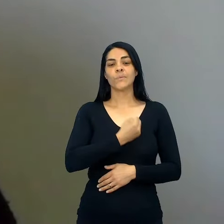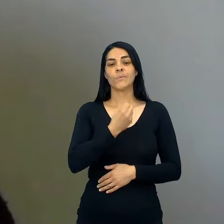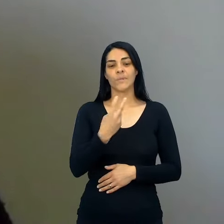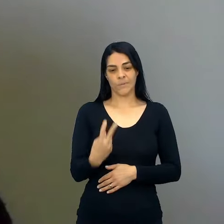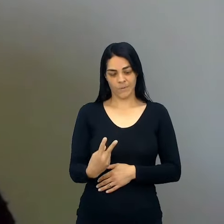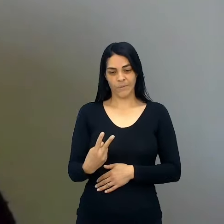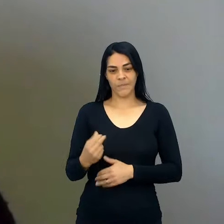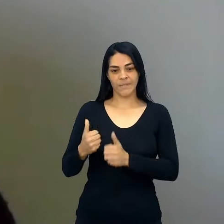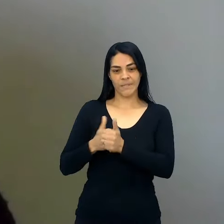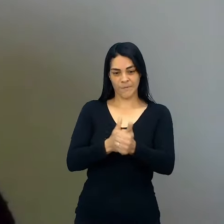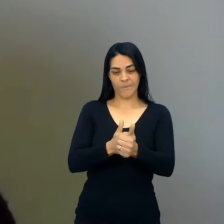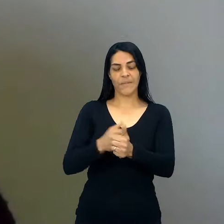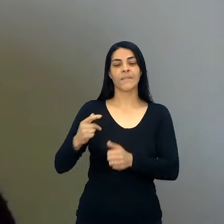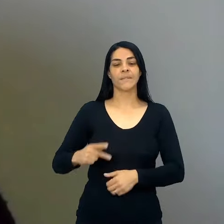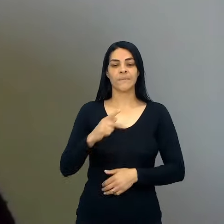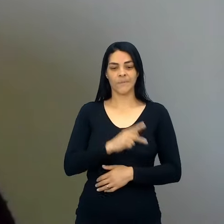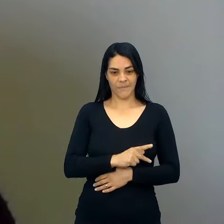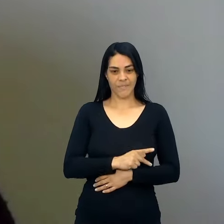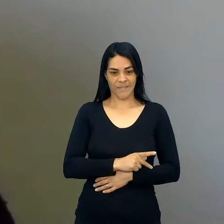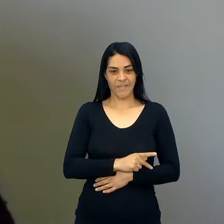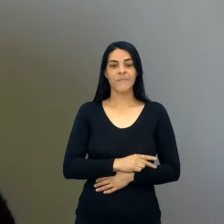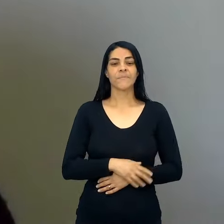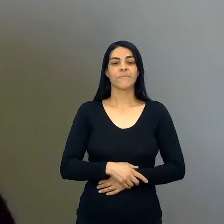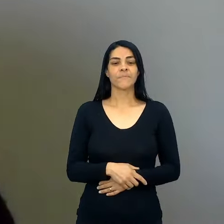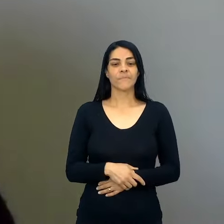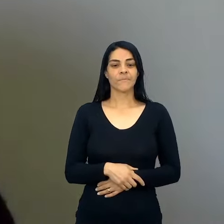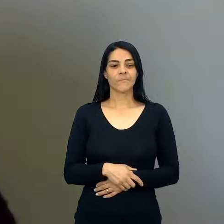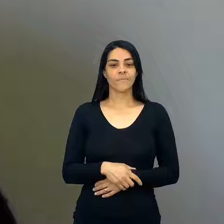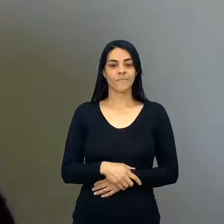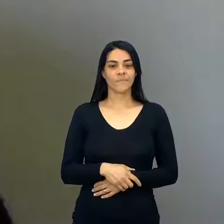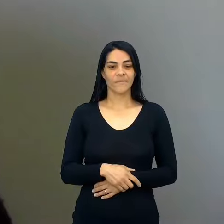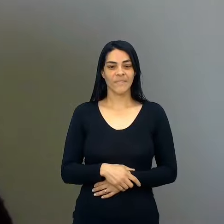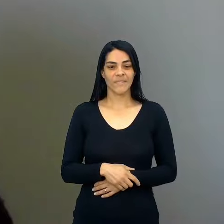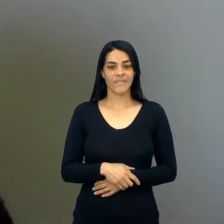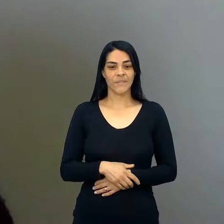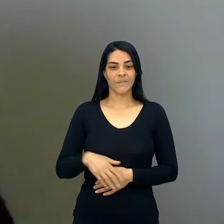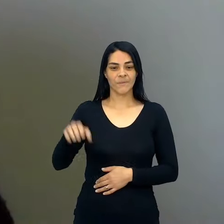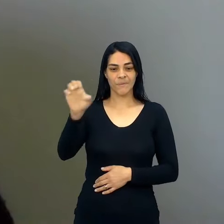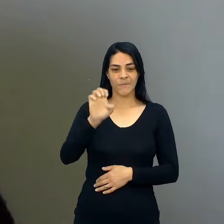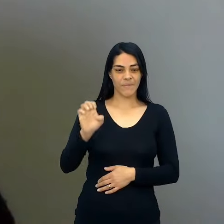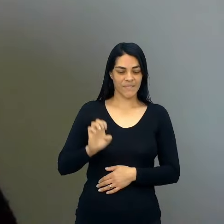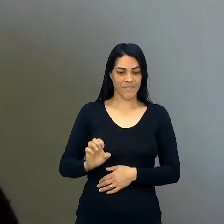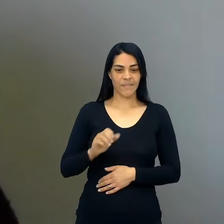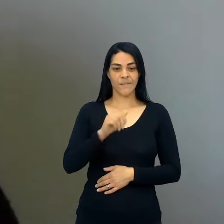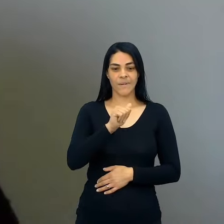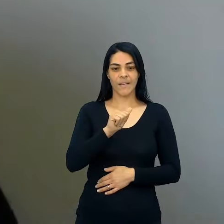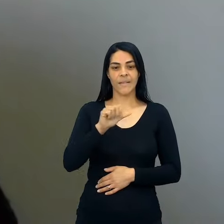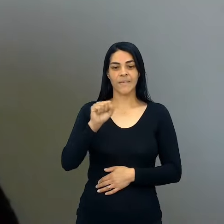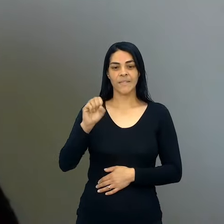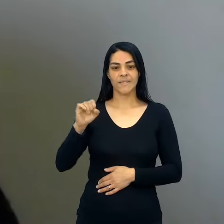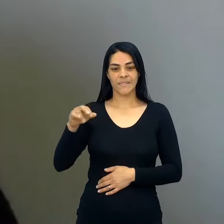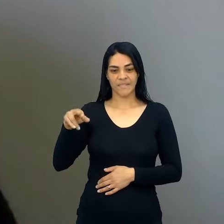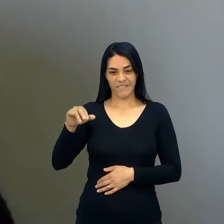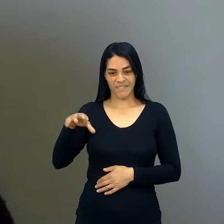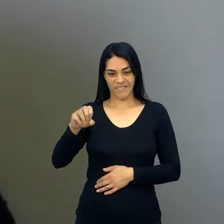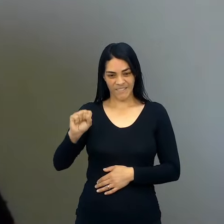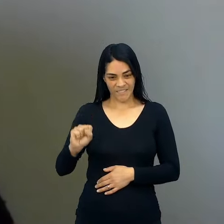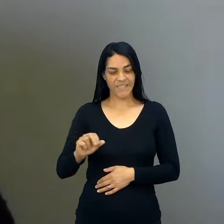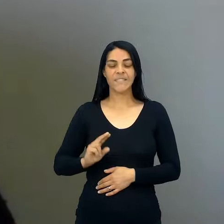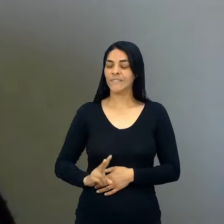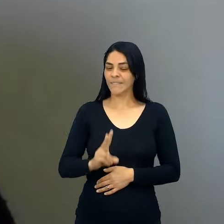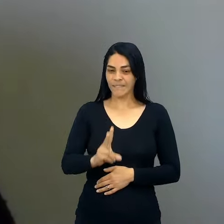professora aqui da rede estadual de Assis, que está aqui conosco e sempre contribui bastante com a